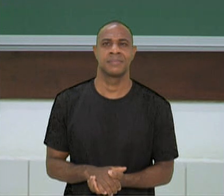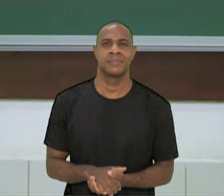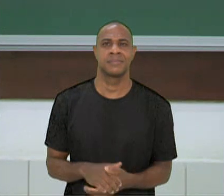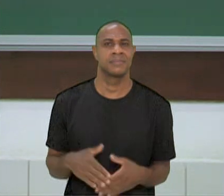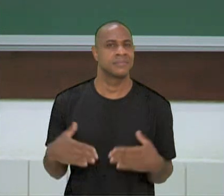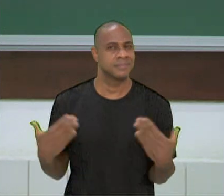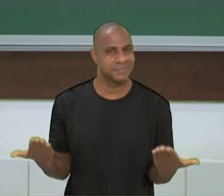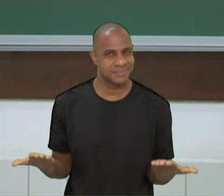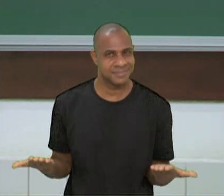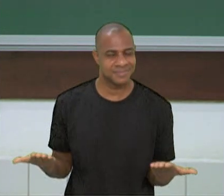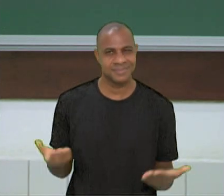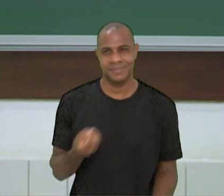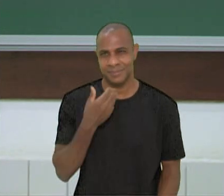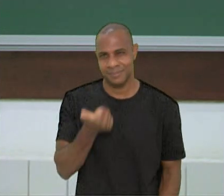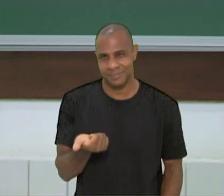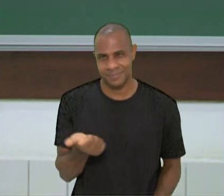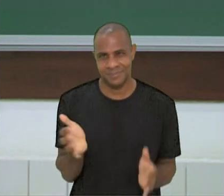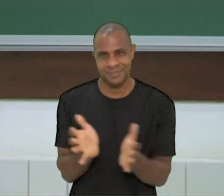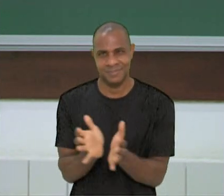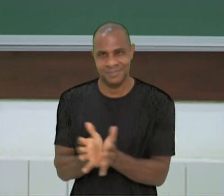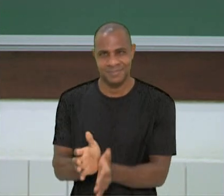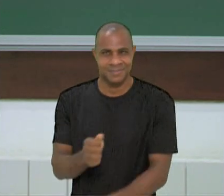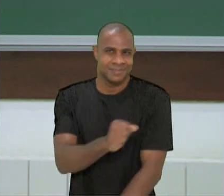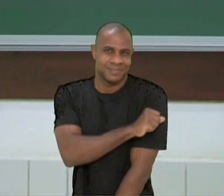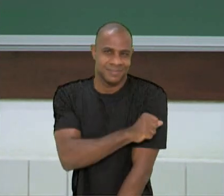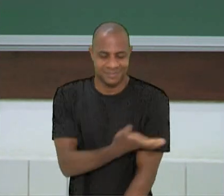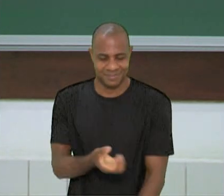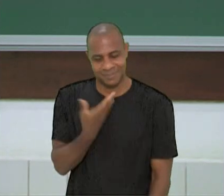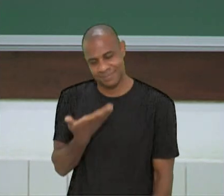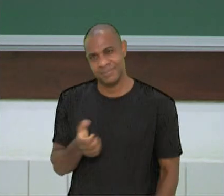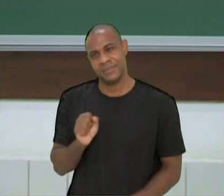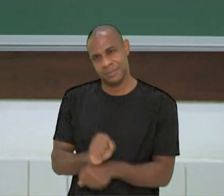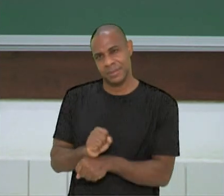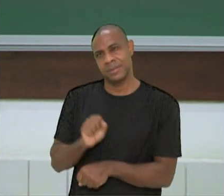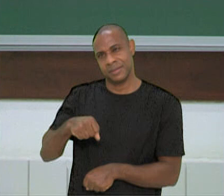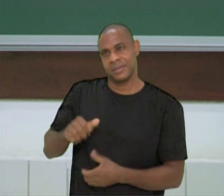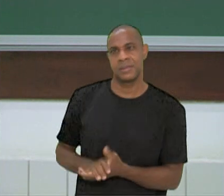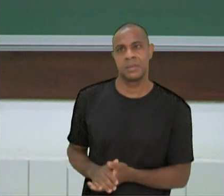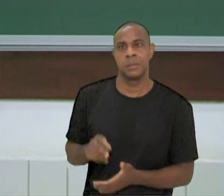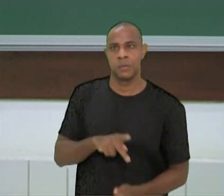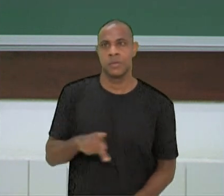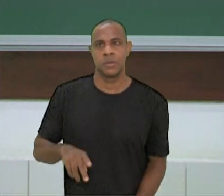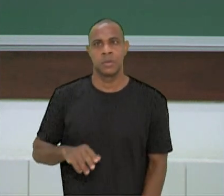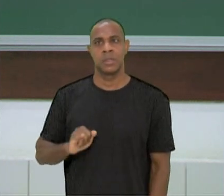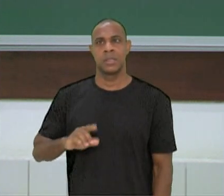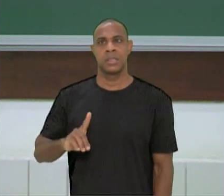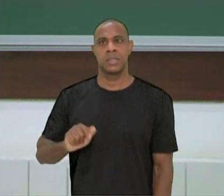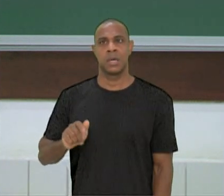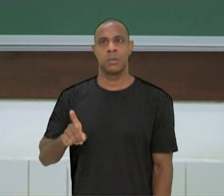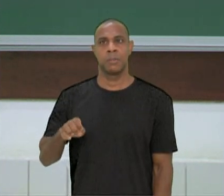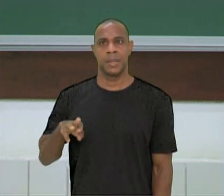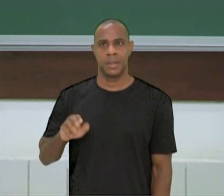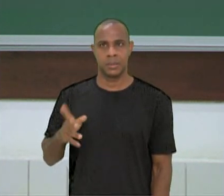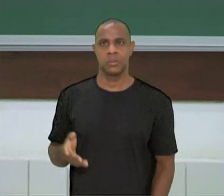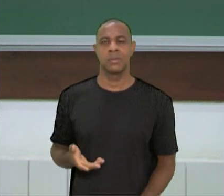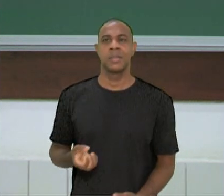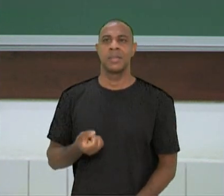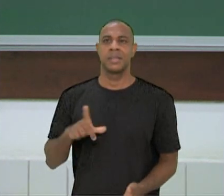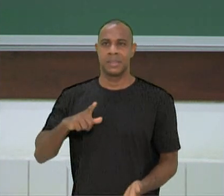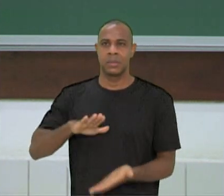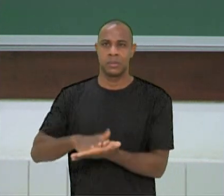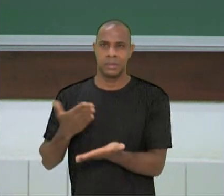E aí, pessoal do oitavo ano, tudo bem com vocês? Eu espero que estejam todos bem. Aqui é o professor Hidalberto. Temos o nosso intérprete, o Val. Tudo bem,